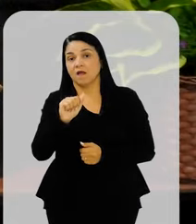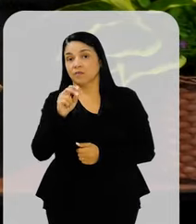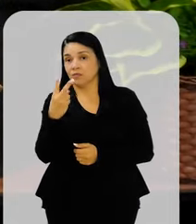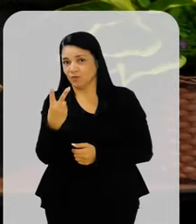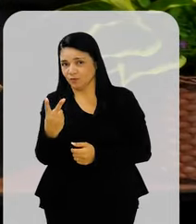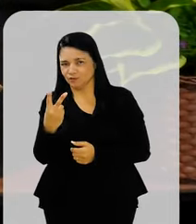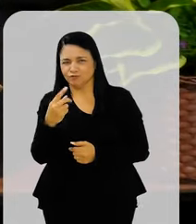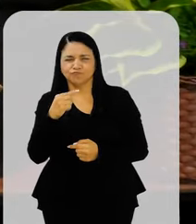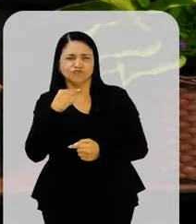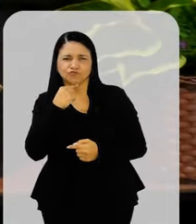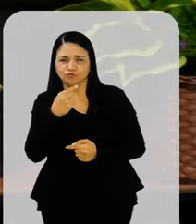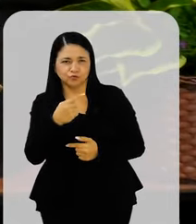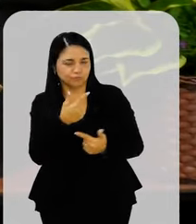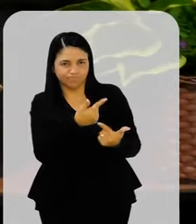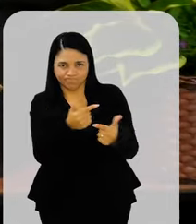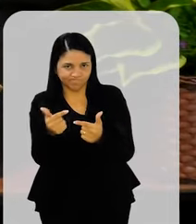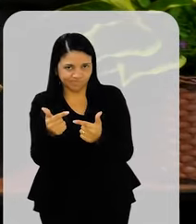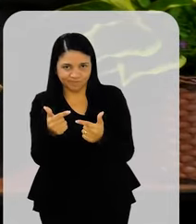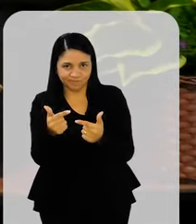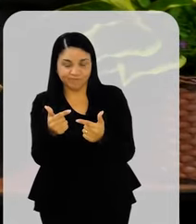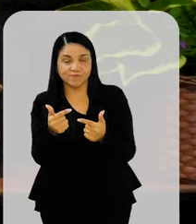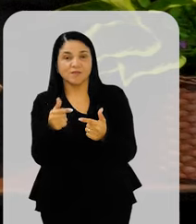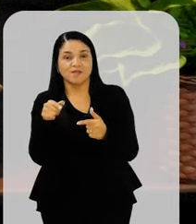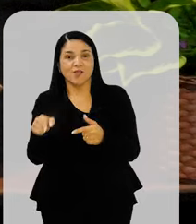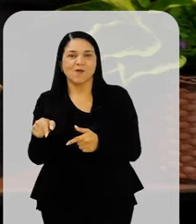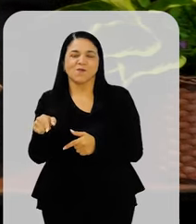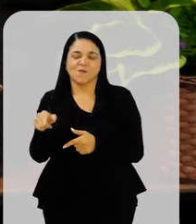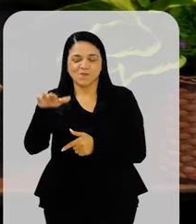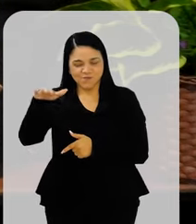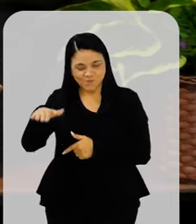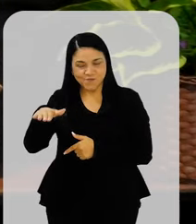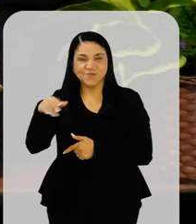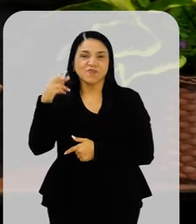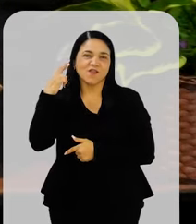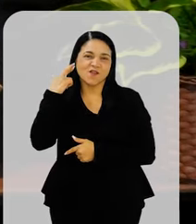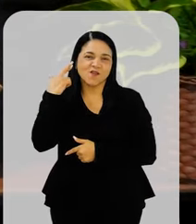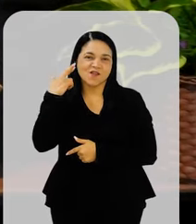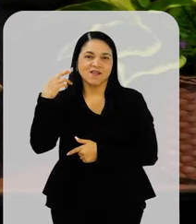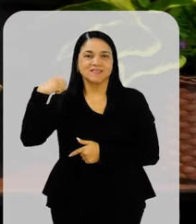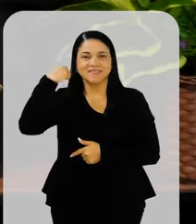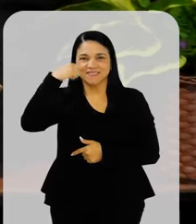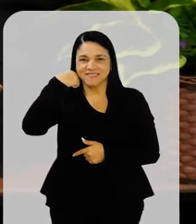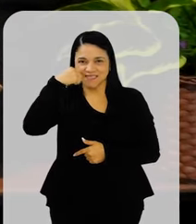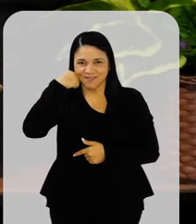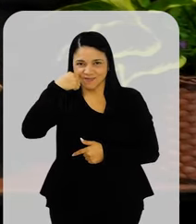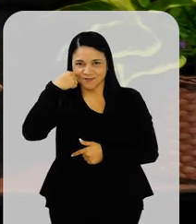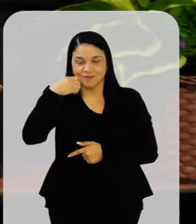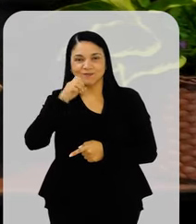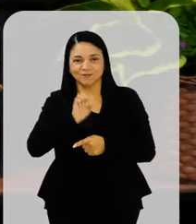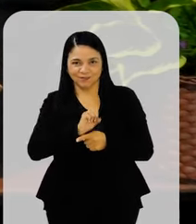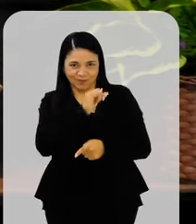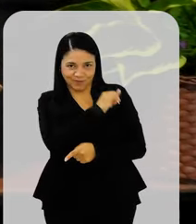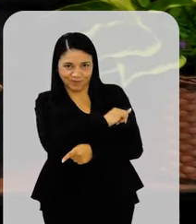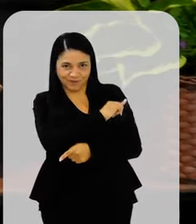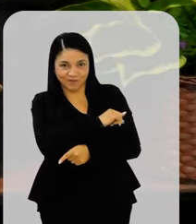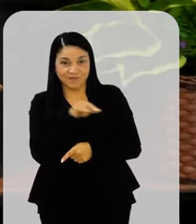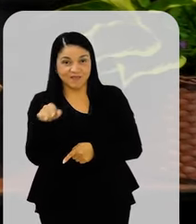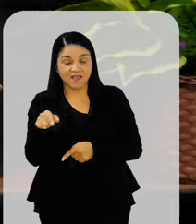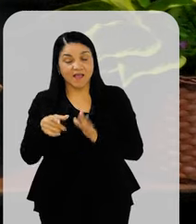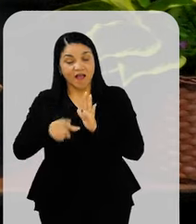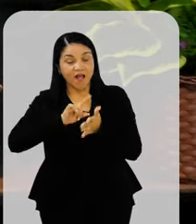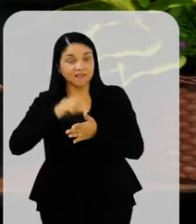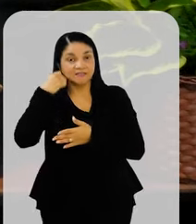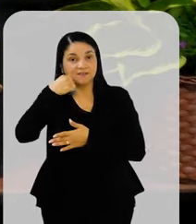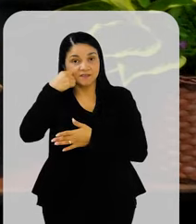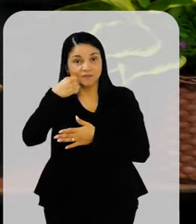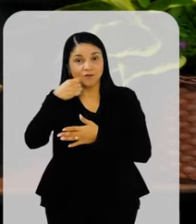sem dúvida, ninguém vai poder discutir de forma contrária, é o baixinho Romário, nosso senador aqui pelo estado do Rio de